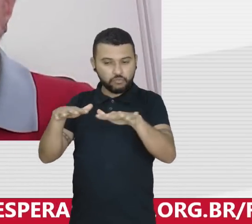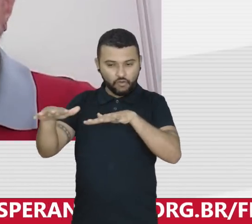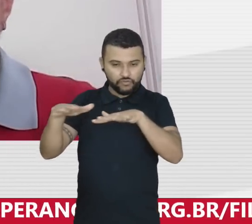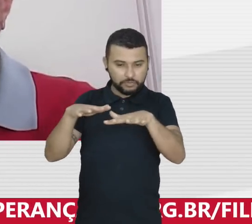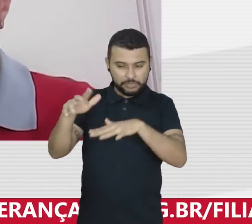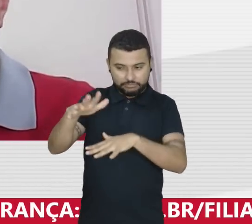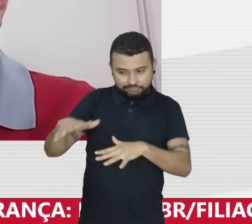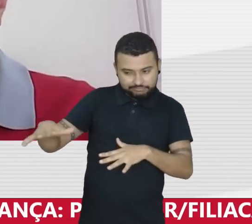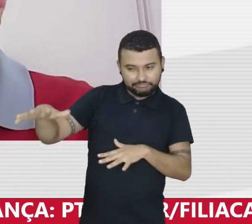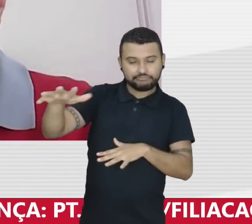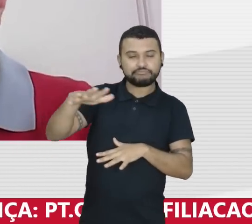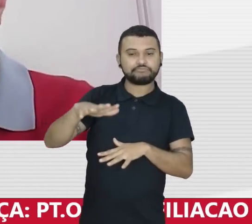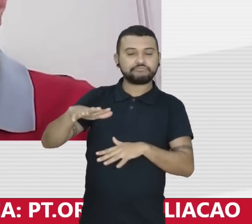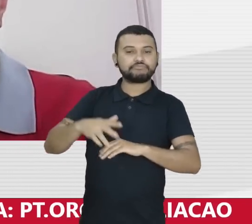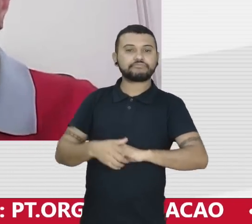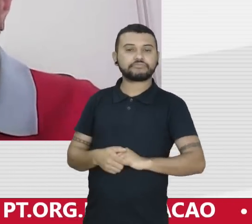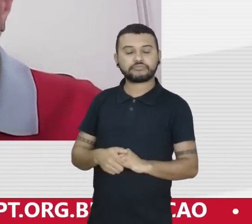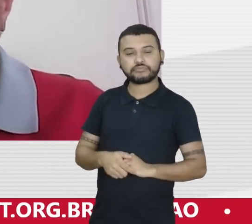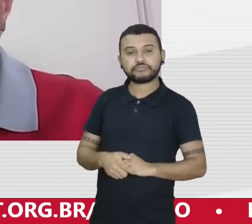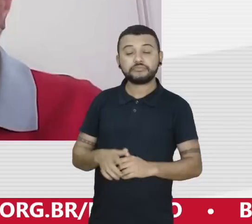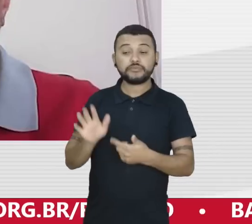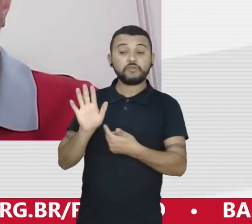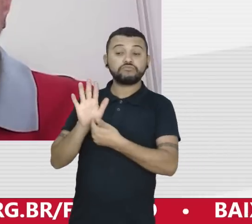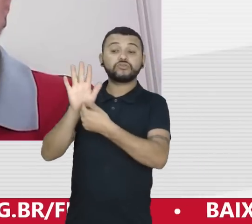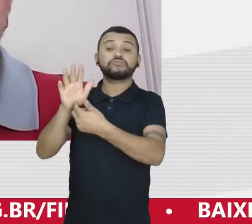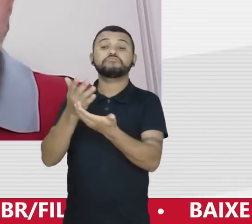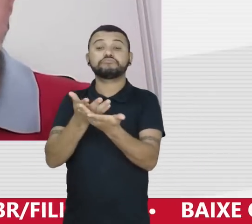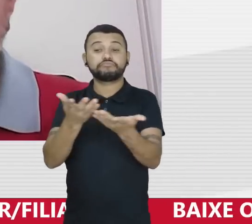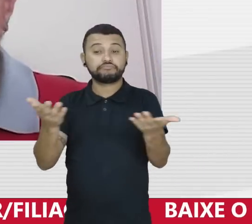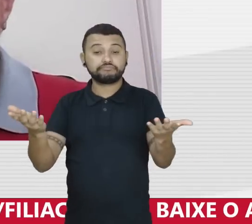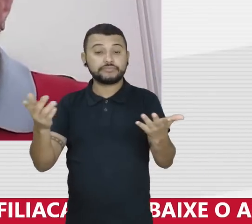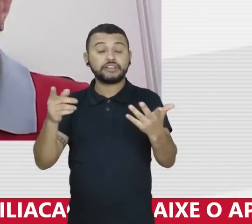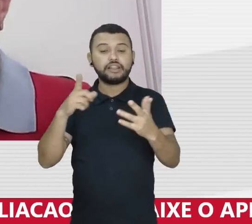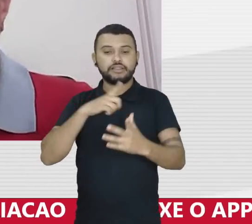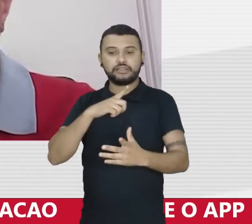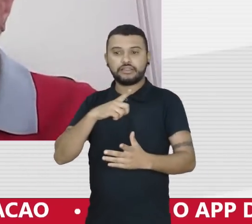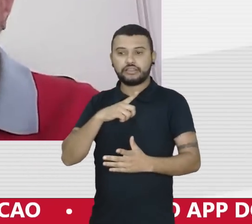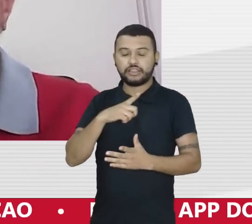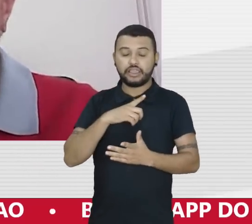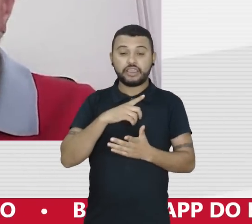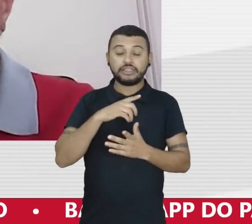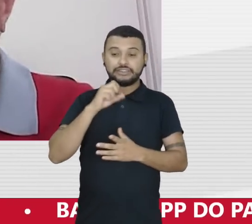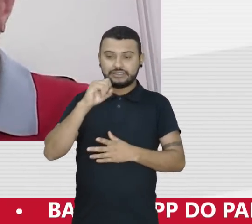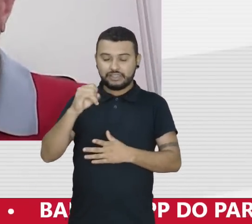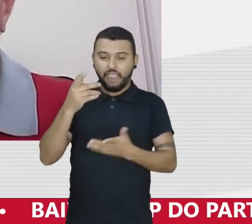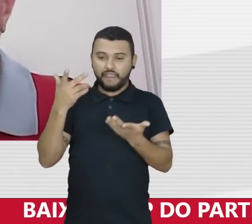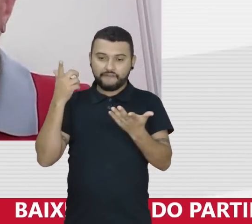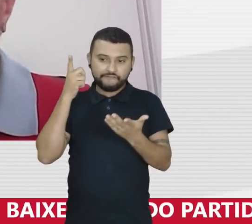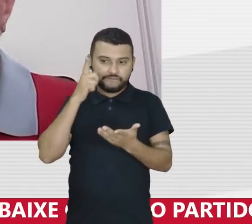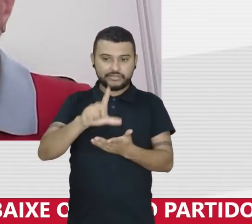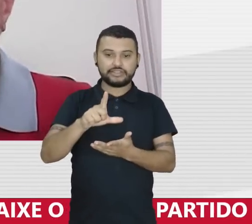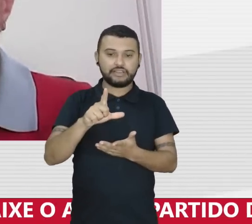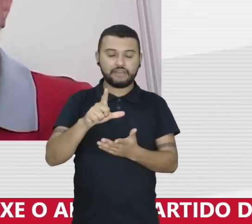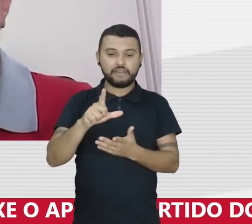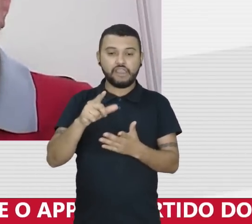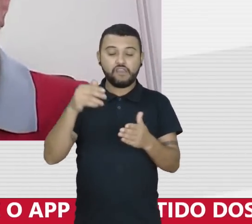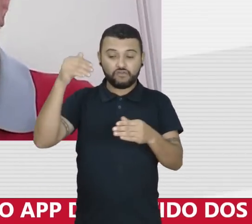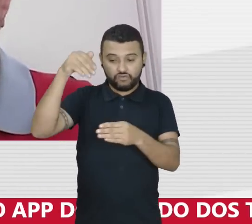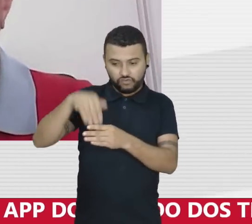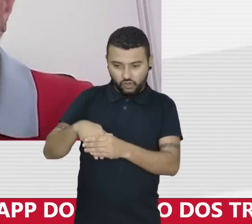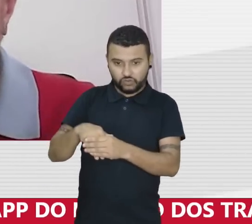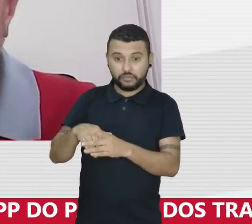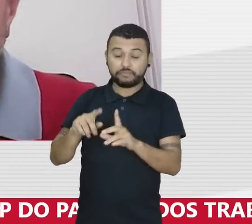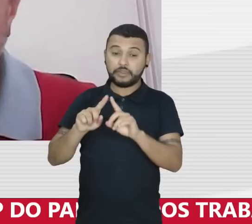aglutinou e sinalizou que ele tem um plano A. O plano A é ganhar as eleições, né? Mas